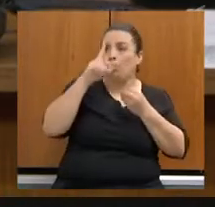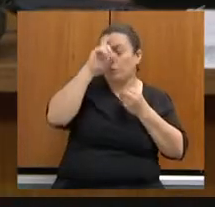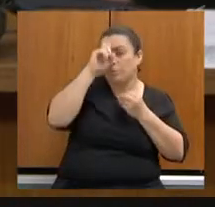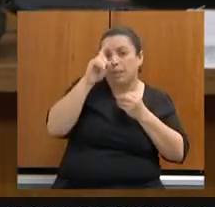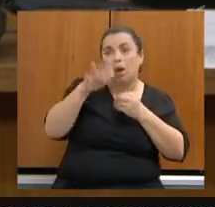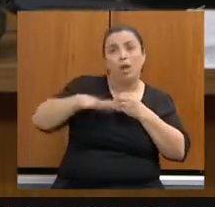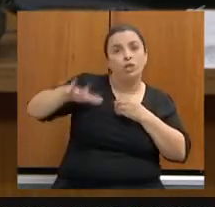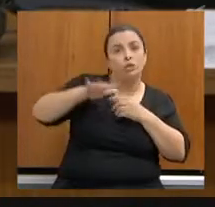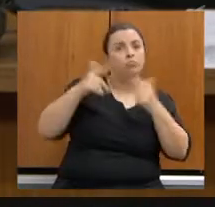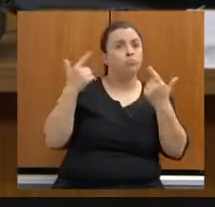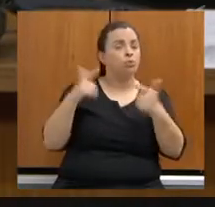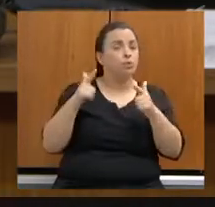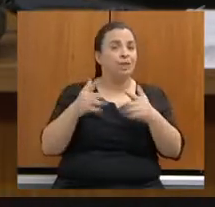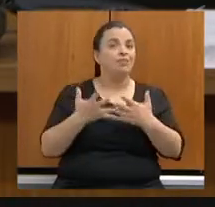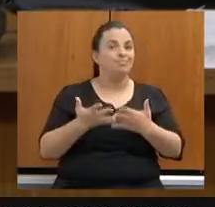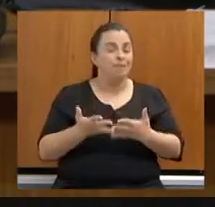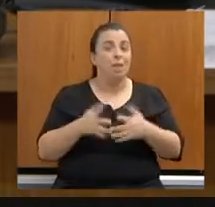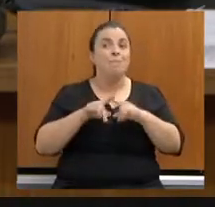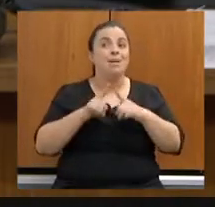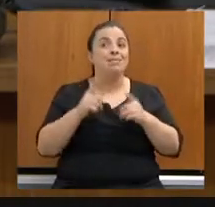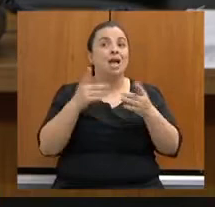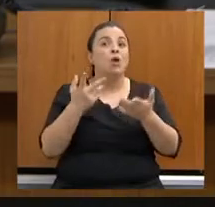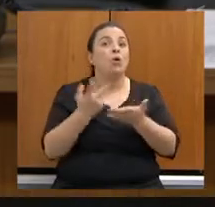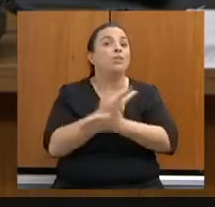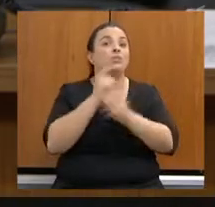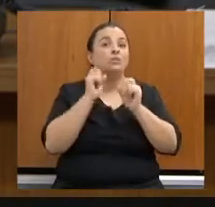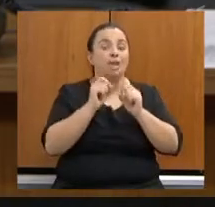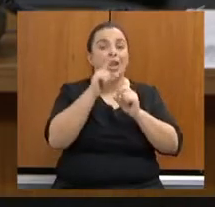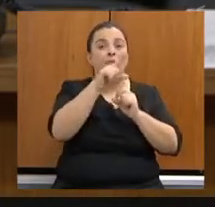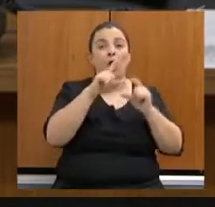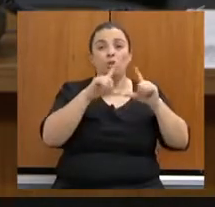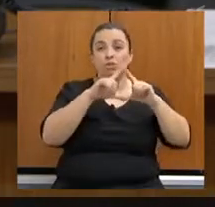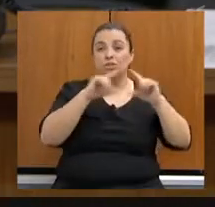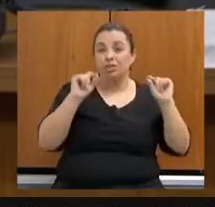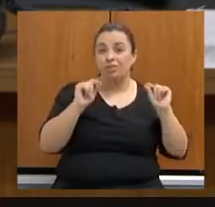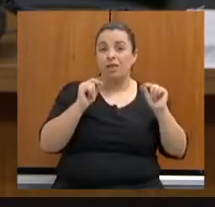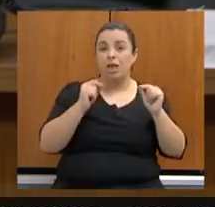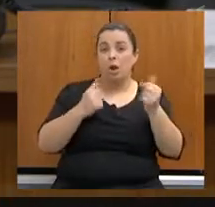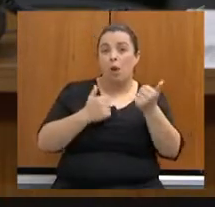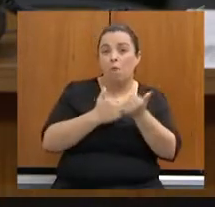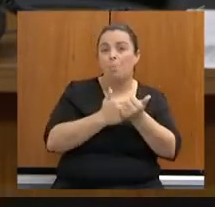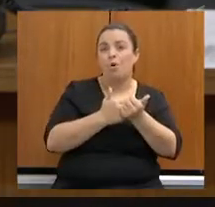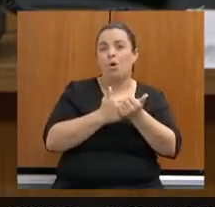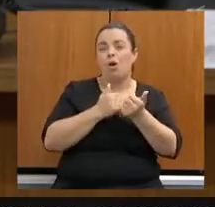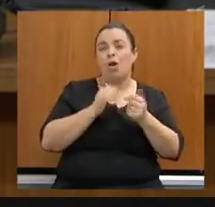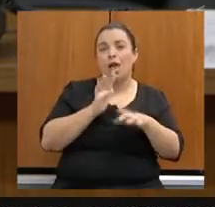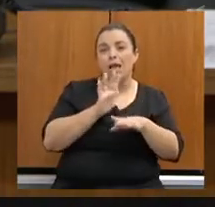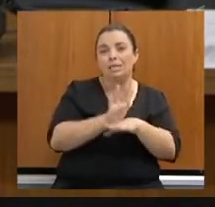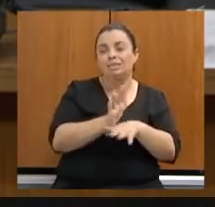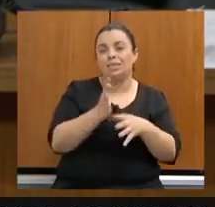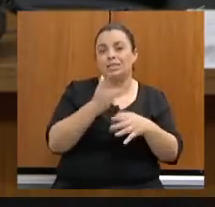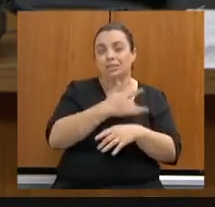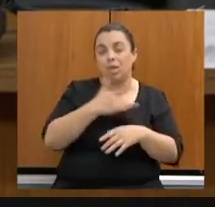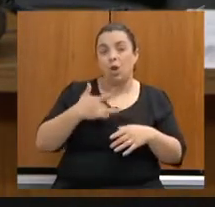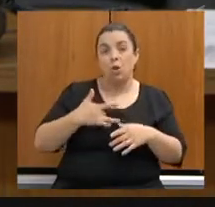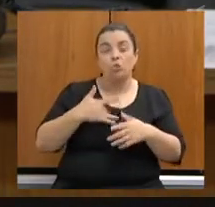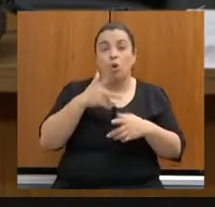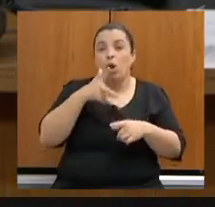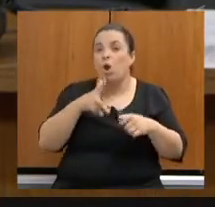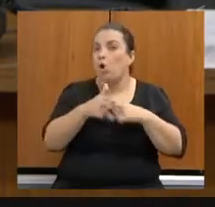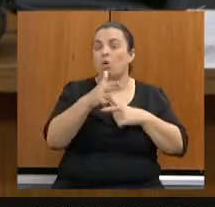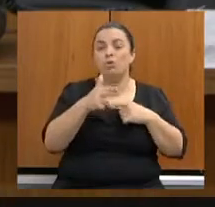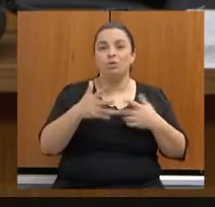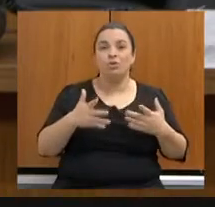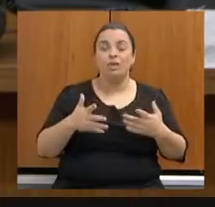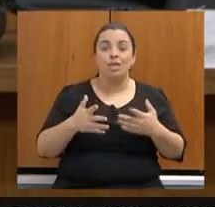assistência que era feita que ele tinha Federal foi cortada e aí como que você volta tudo isso para dentro do